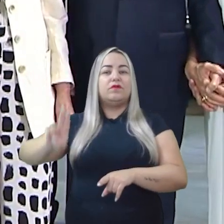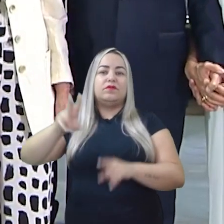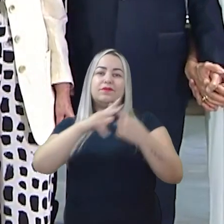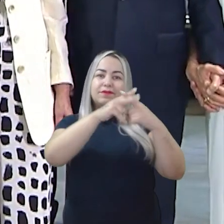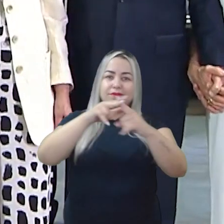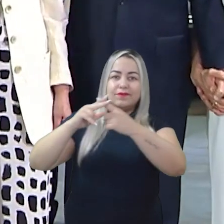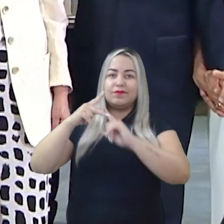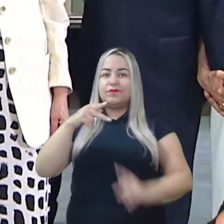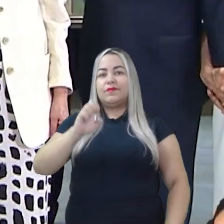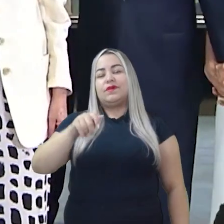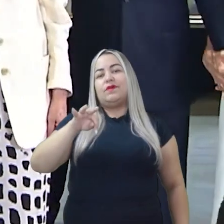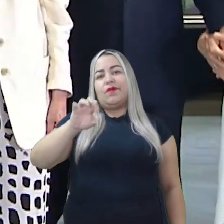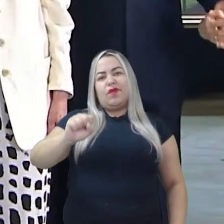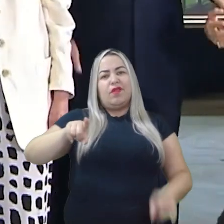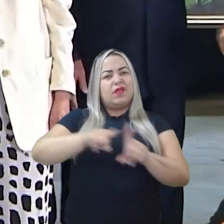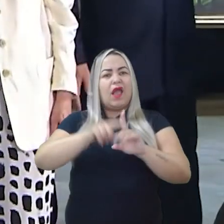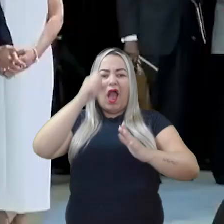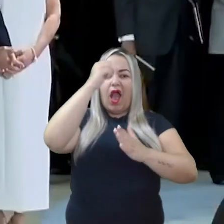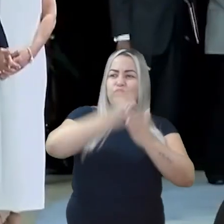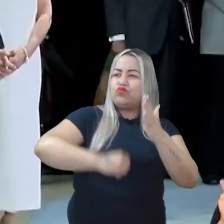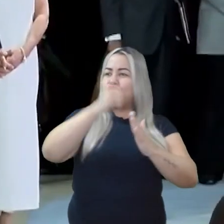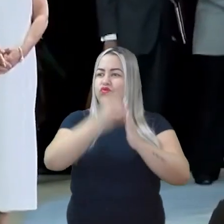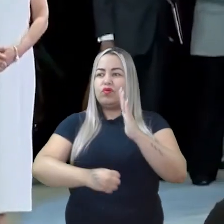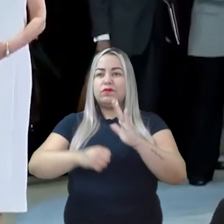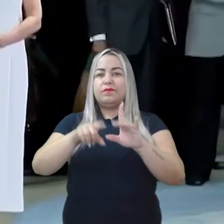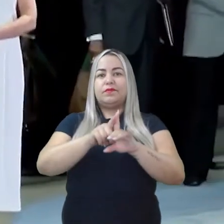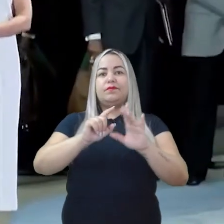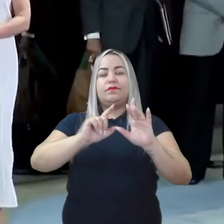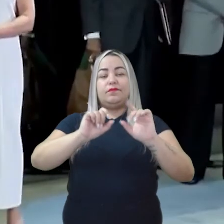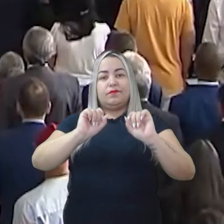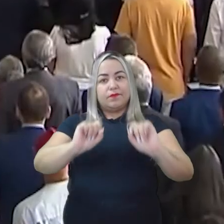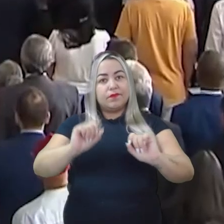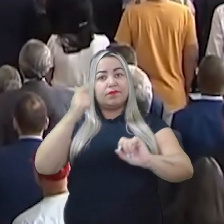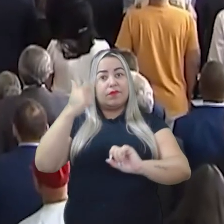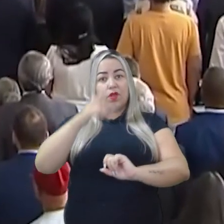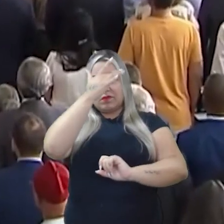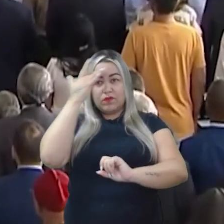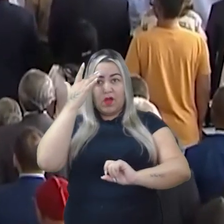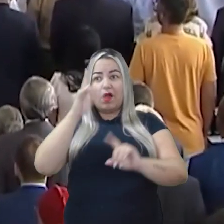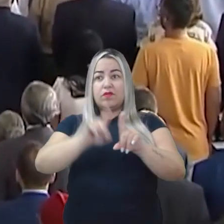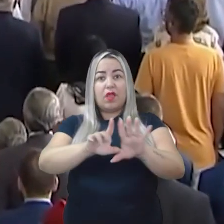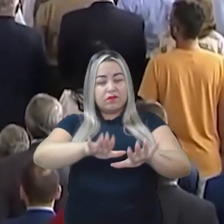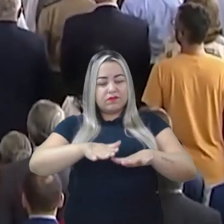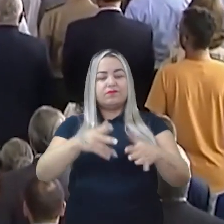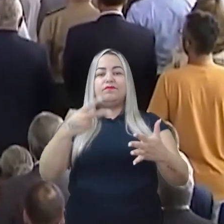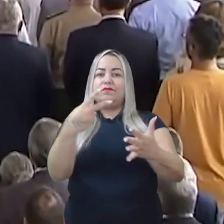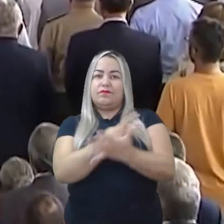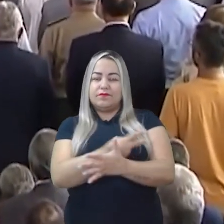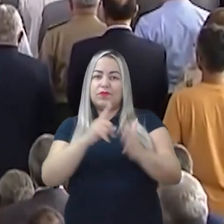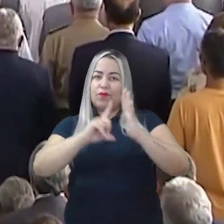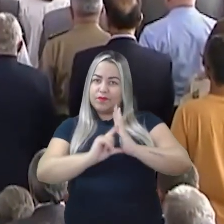pela Universidade Federal de Pelotas após ser furada pelos golpistas. Já na segunda cerimônia, que aconteceu no